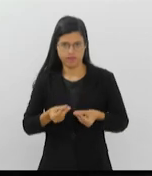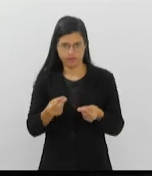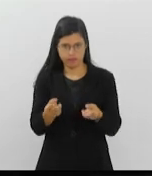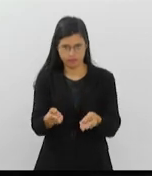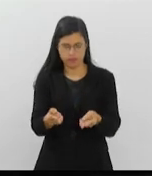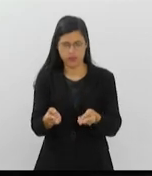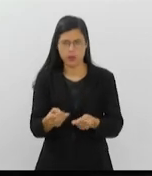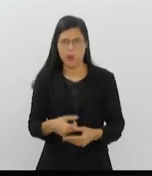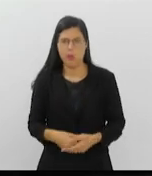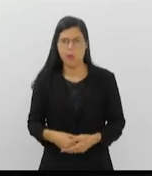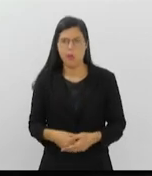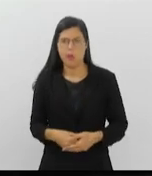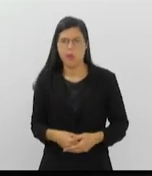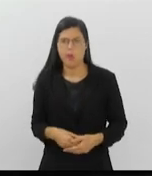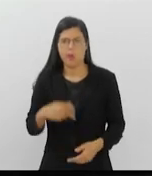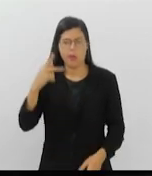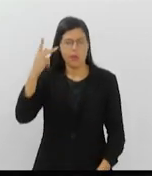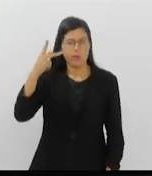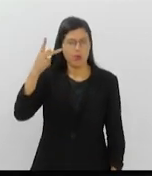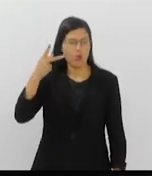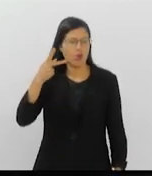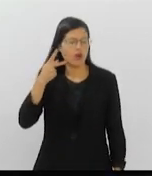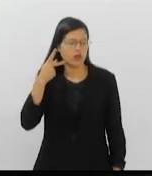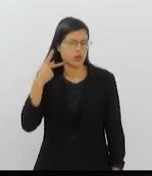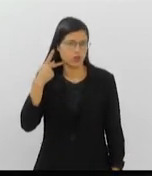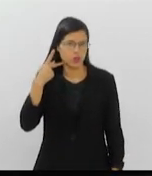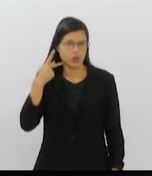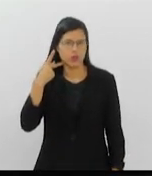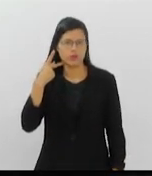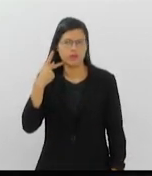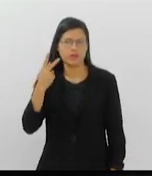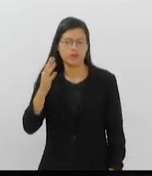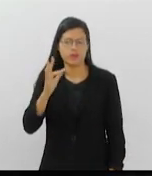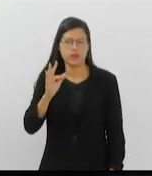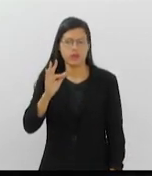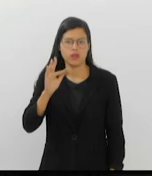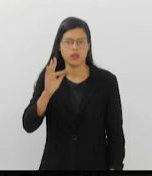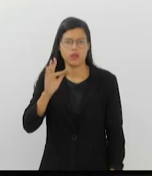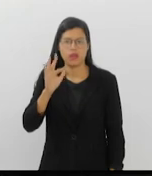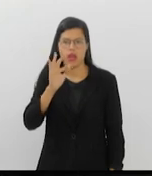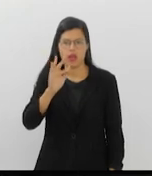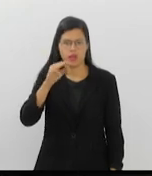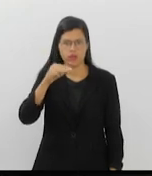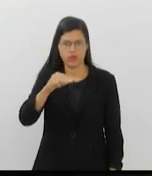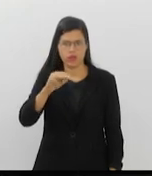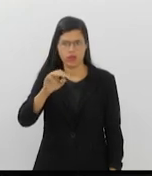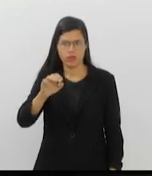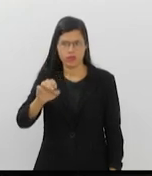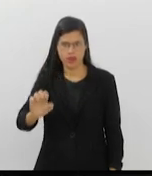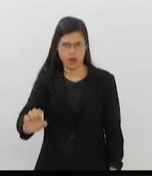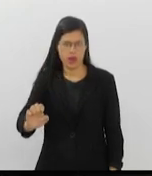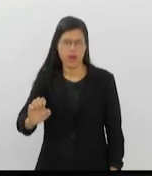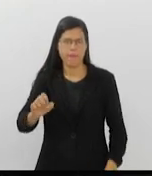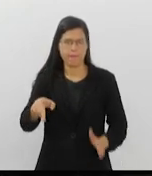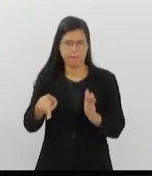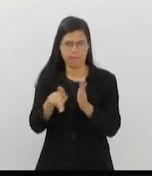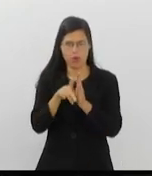o procurador da fundação Municipal de Educação do município de